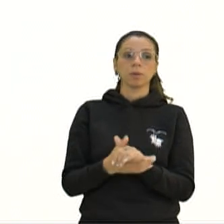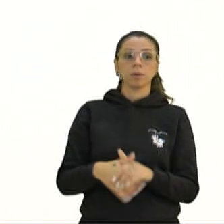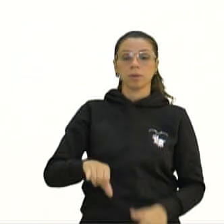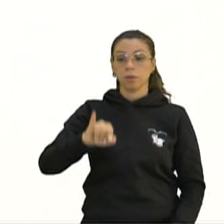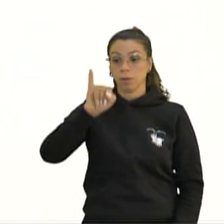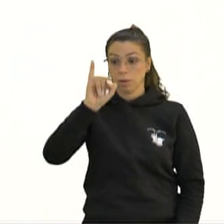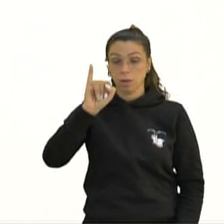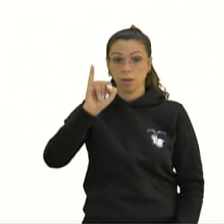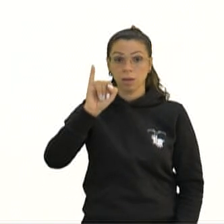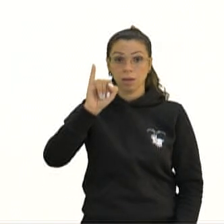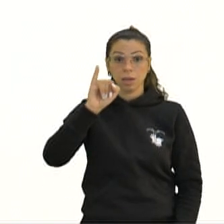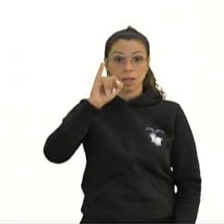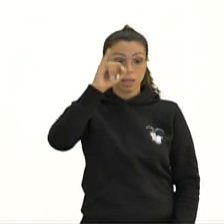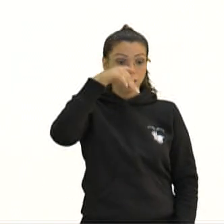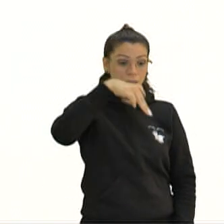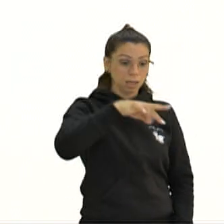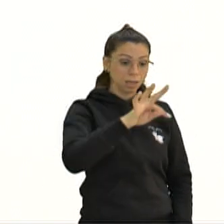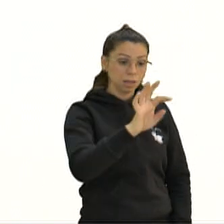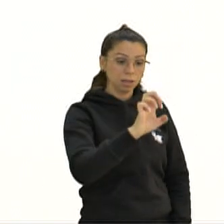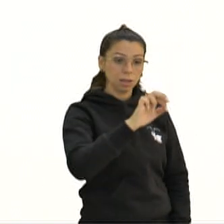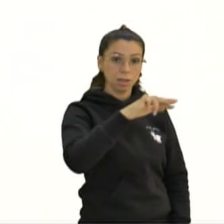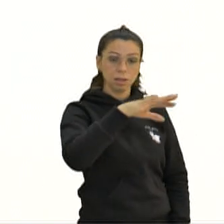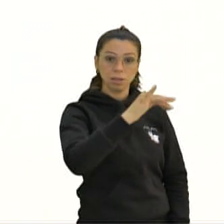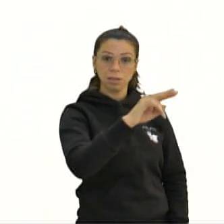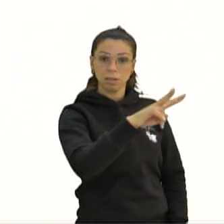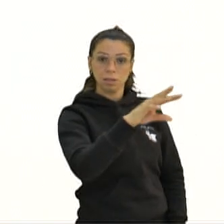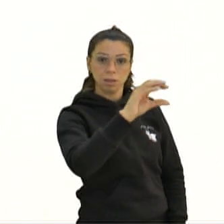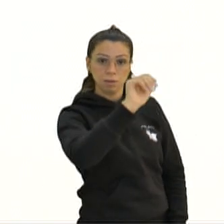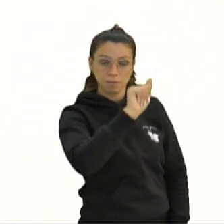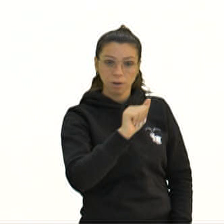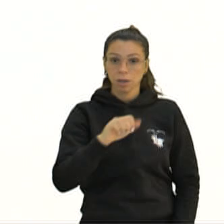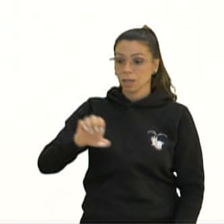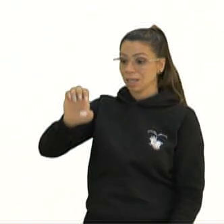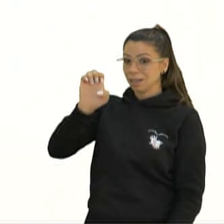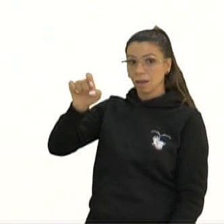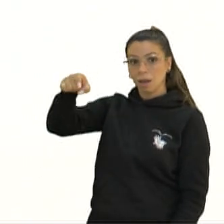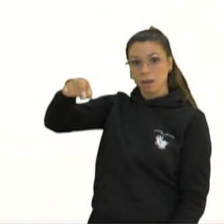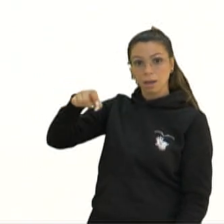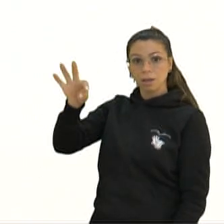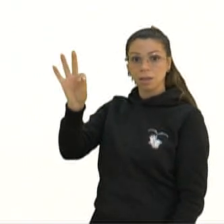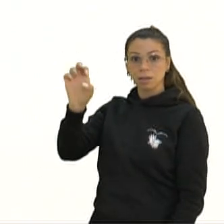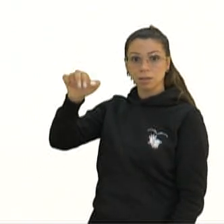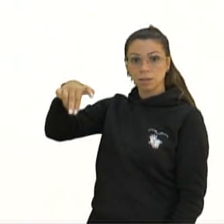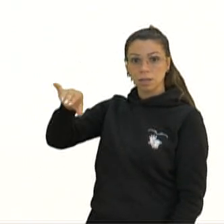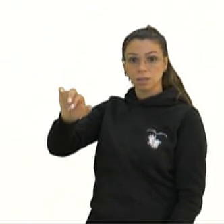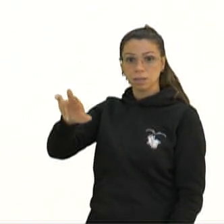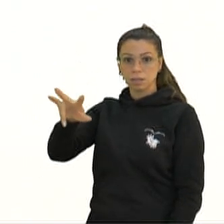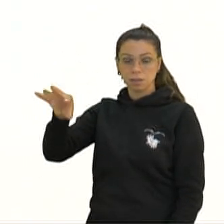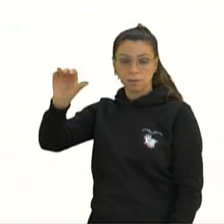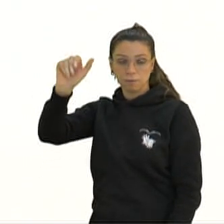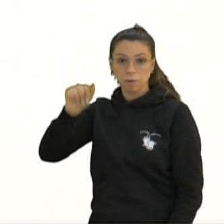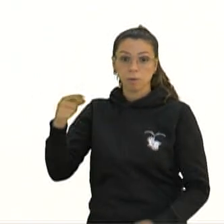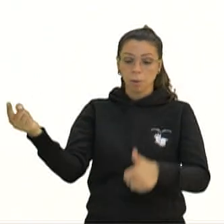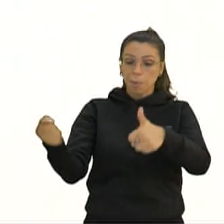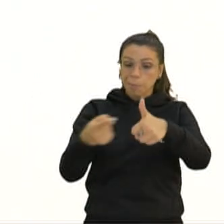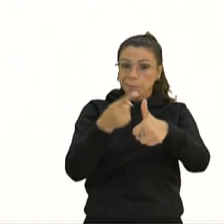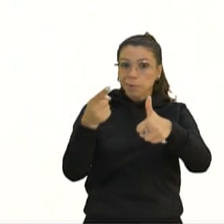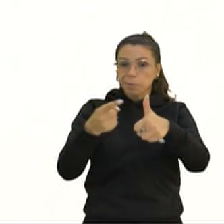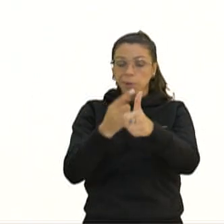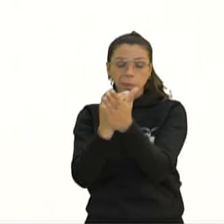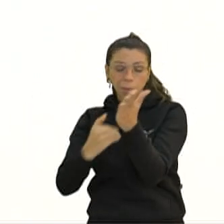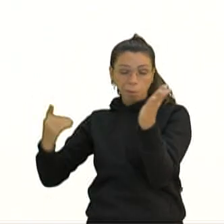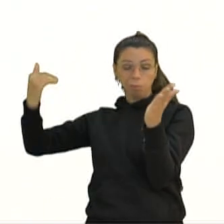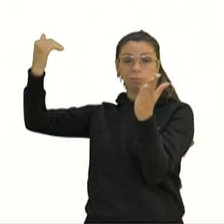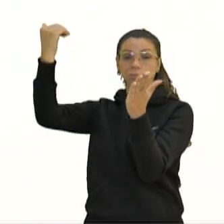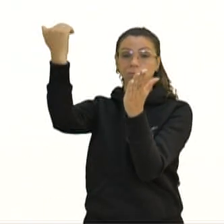para intensivo e E para extensivo. Primeiro, sistema que apresenta alta